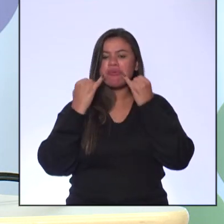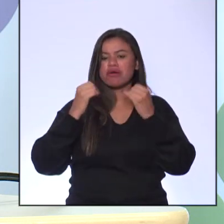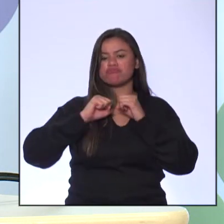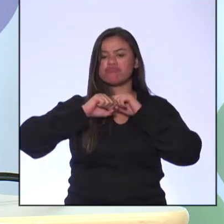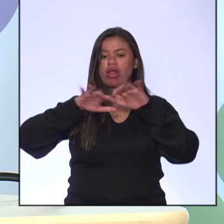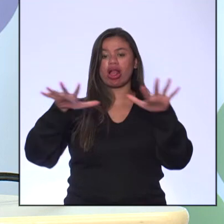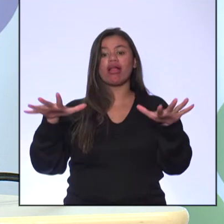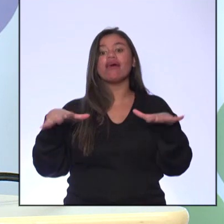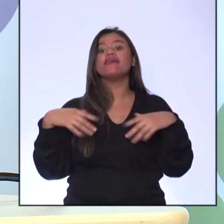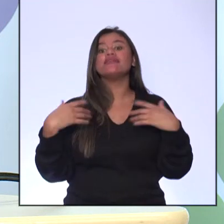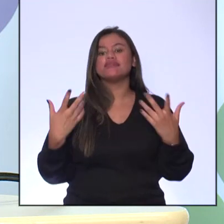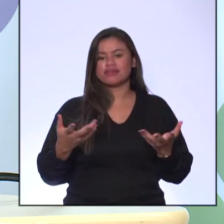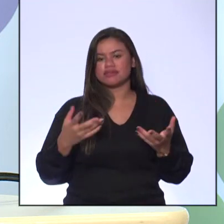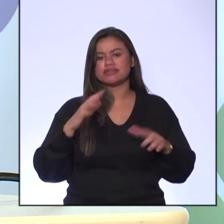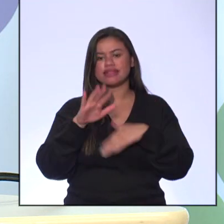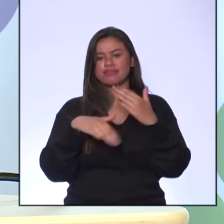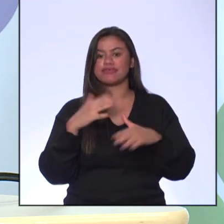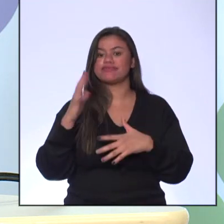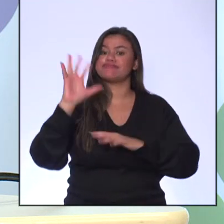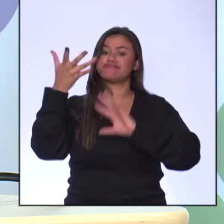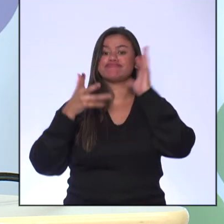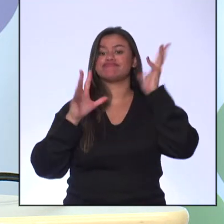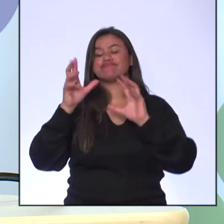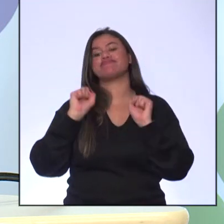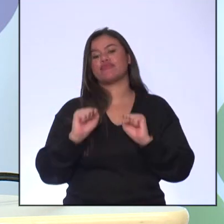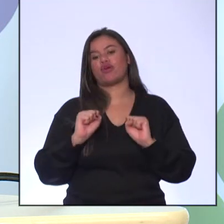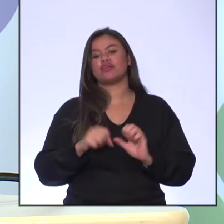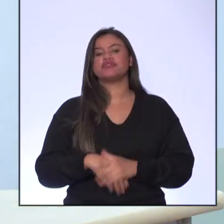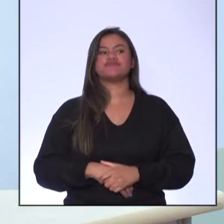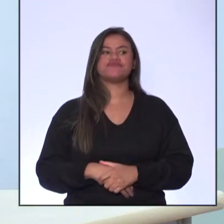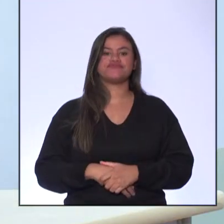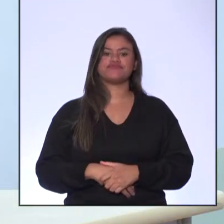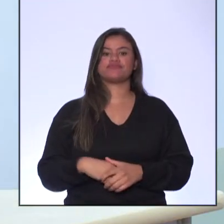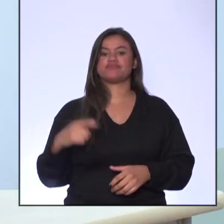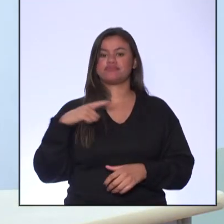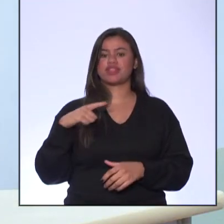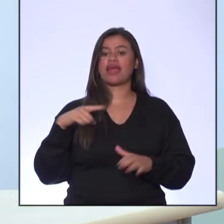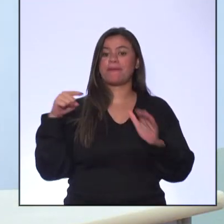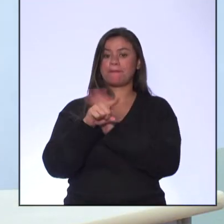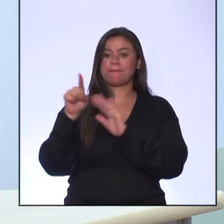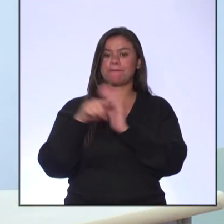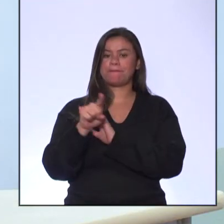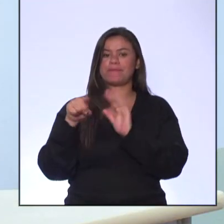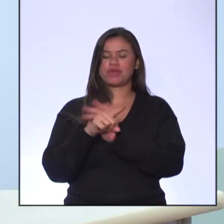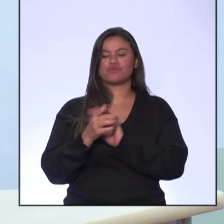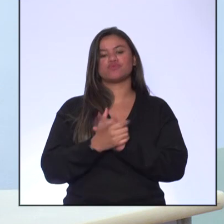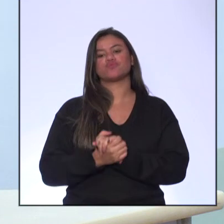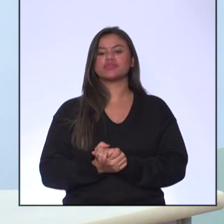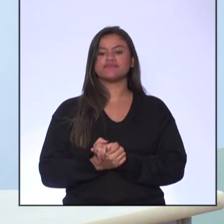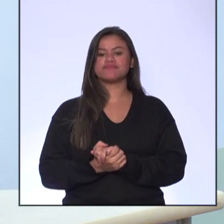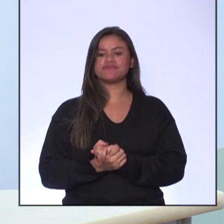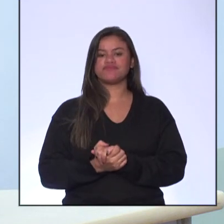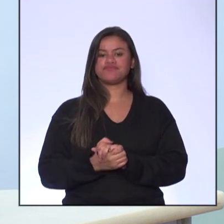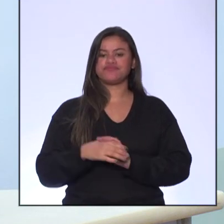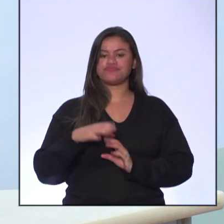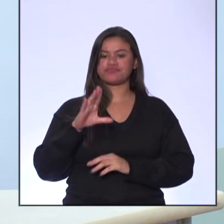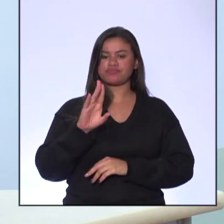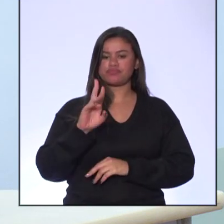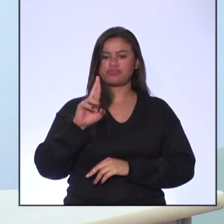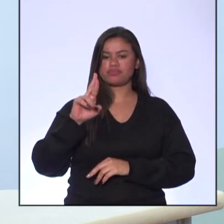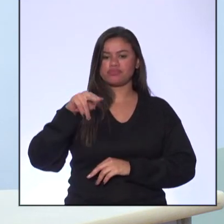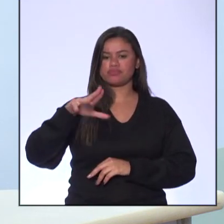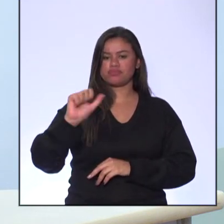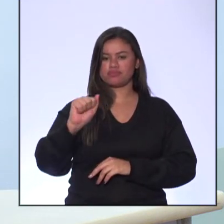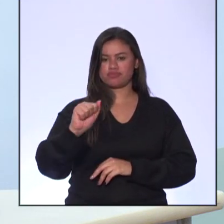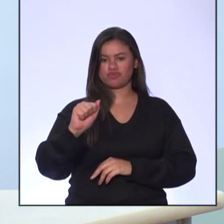mais pergunta aqui no nosso chat. Vamos lá, então, vamos seguindo. A Bruna colocou